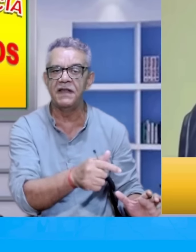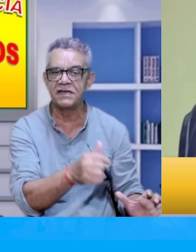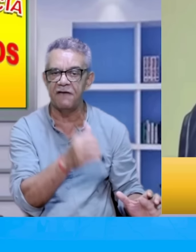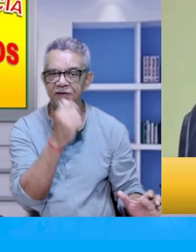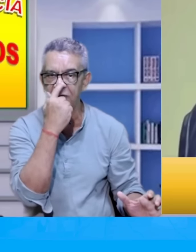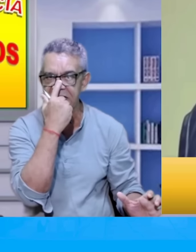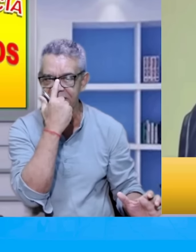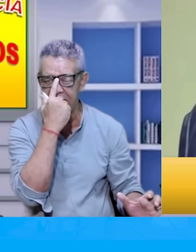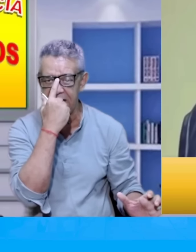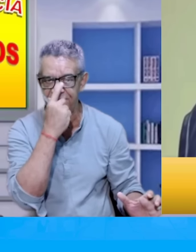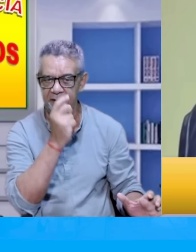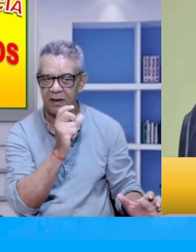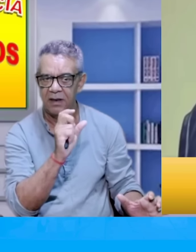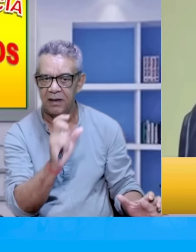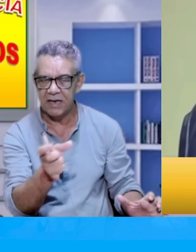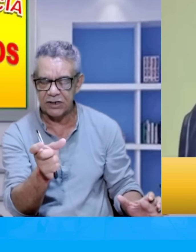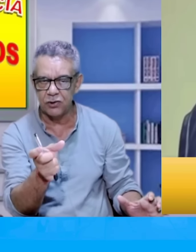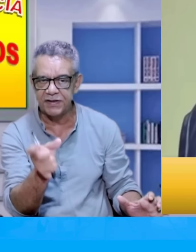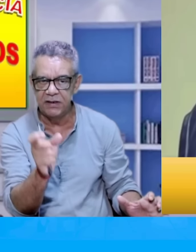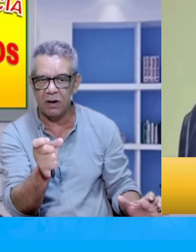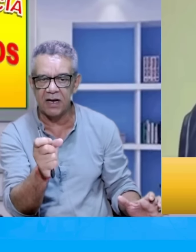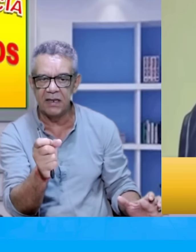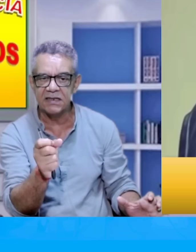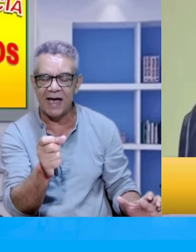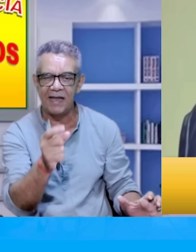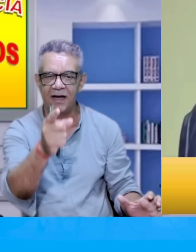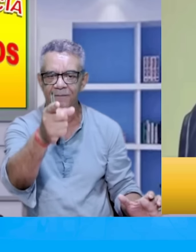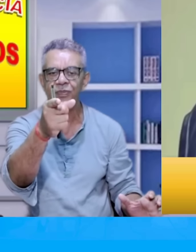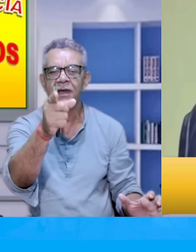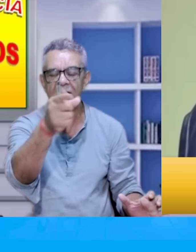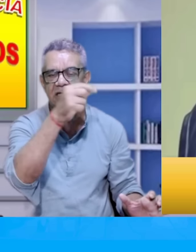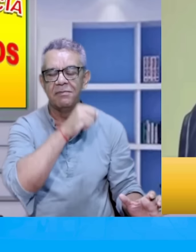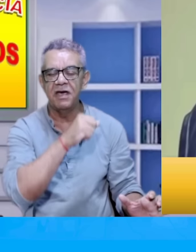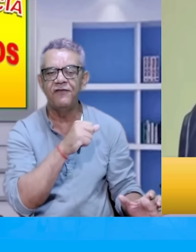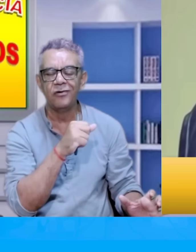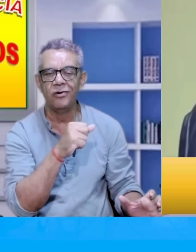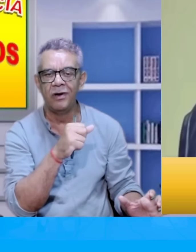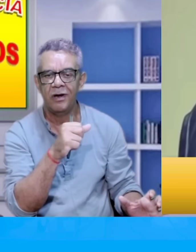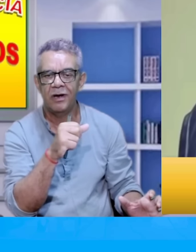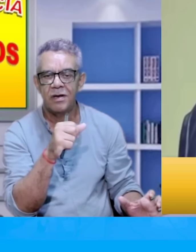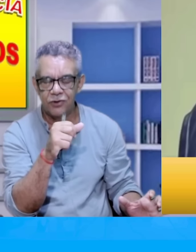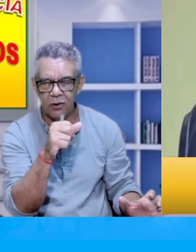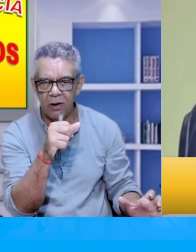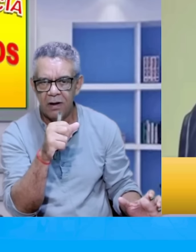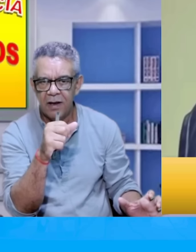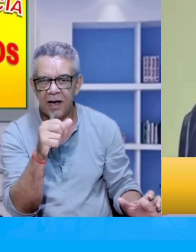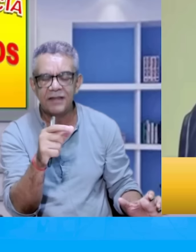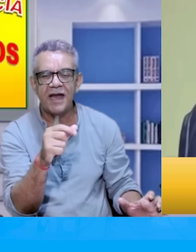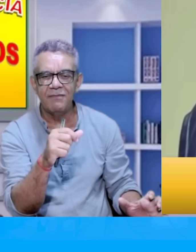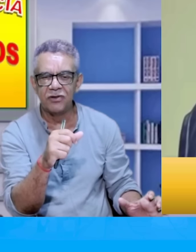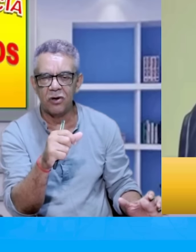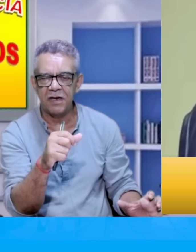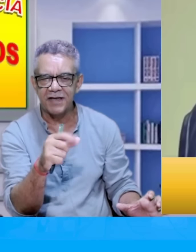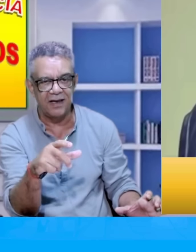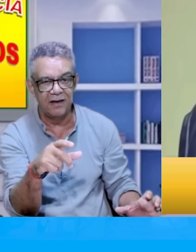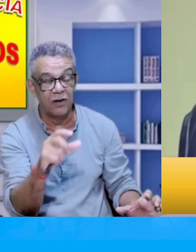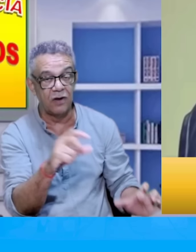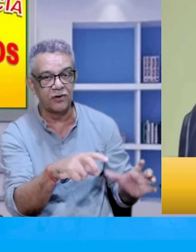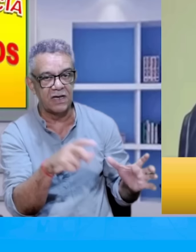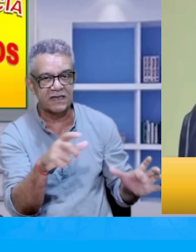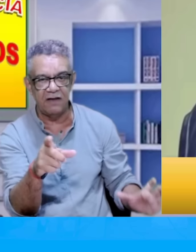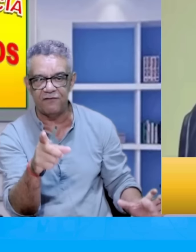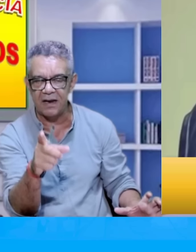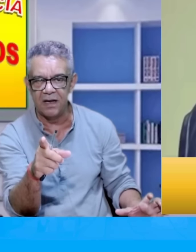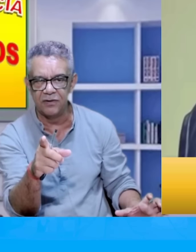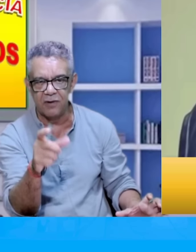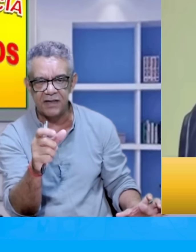forma desafia o STF e as torcidas organizadas, ele também falou do André Mendonça. Eu não